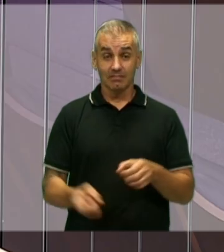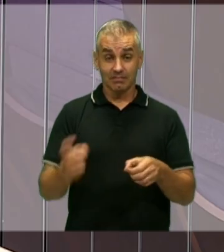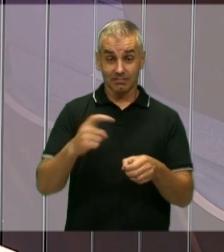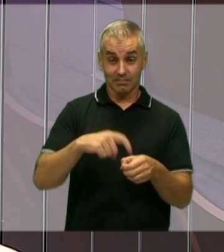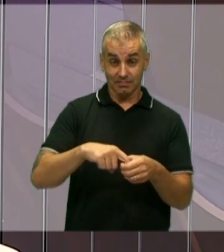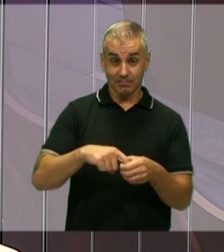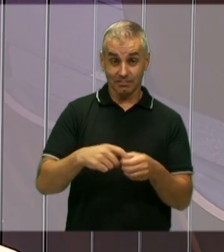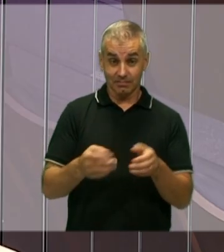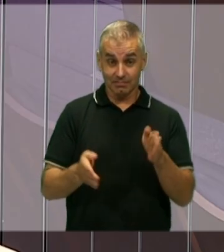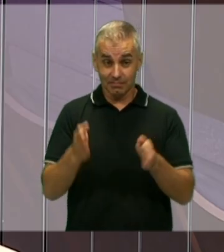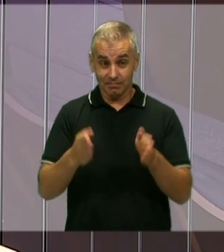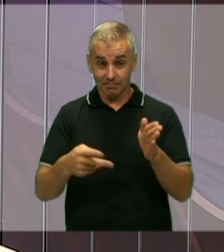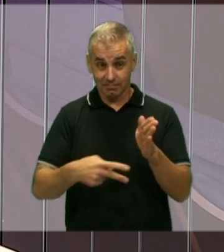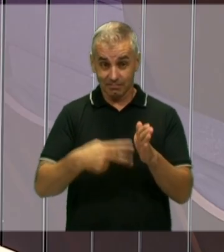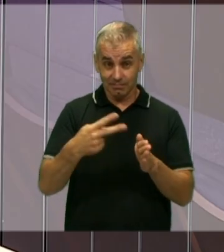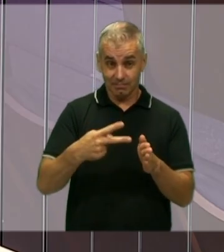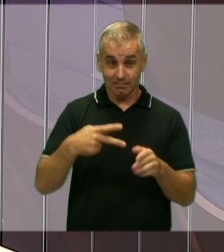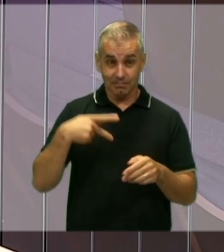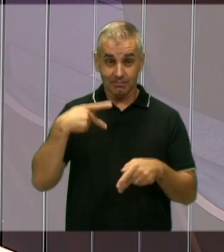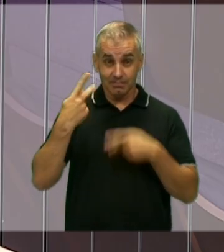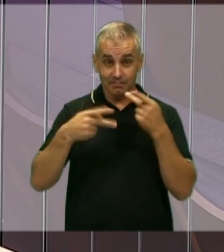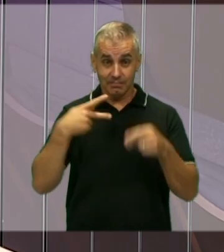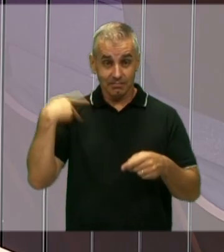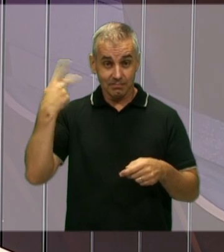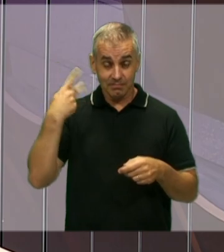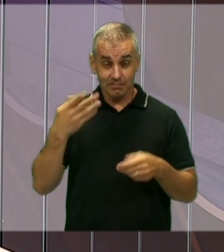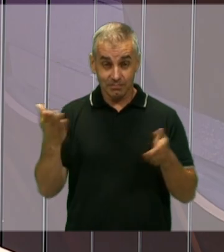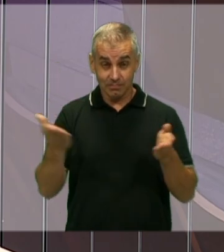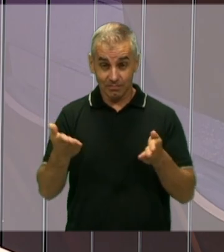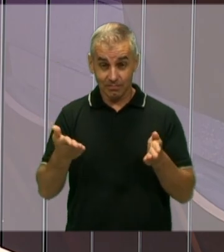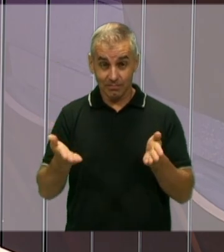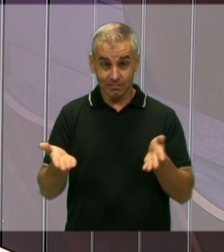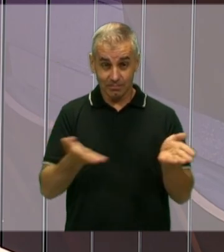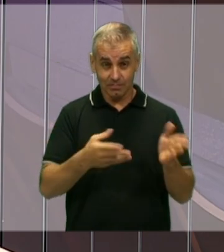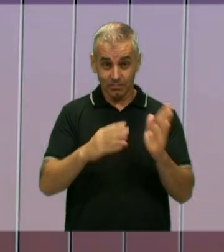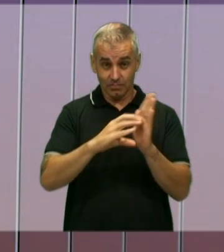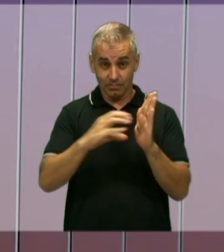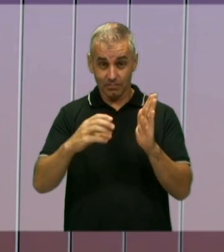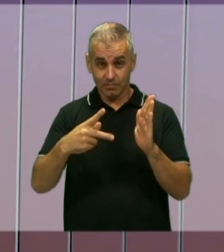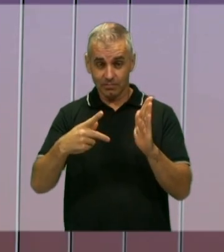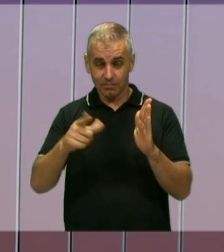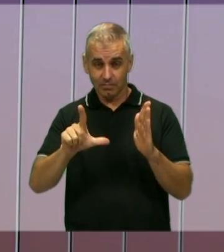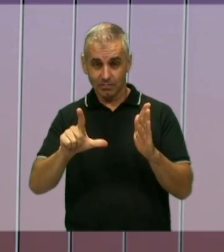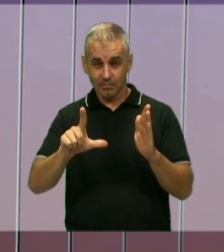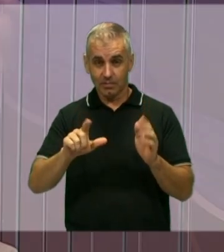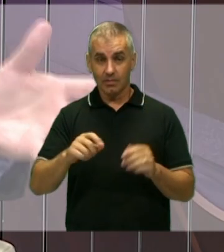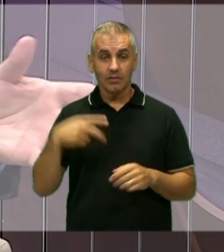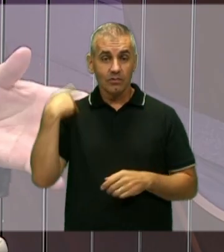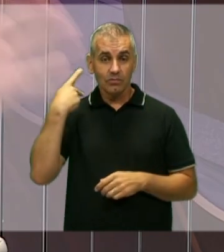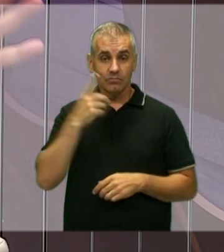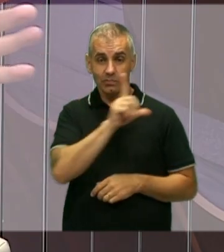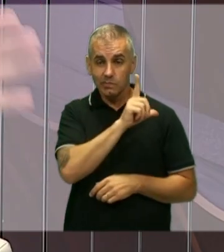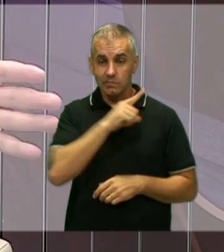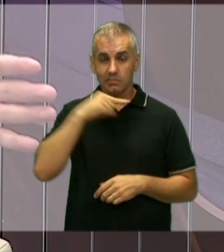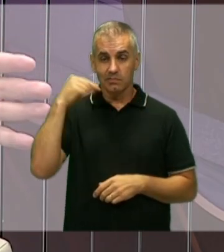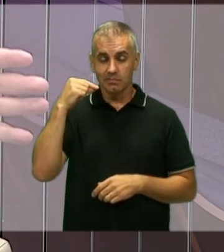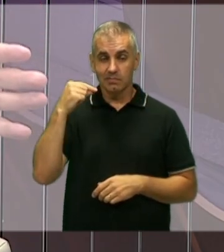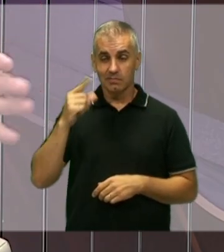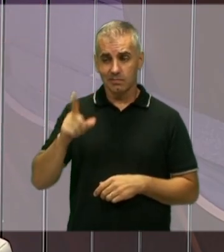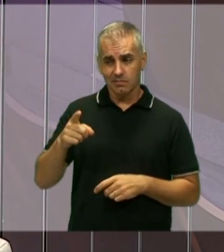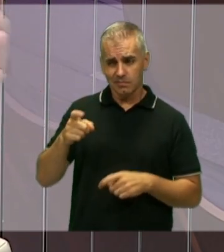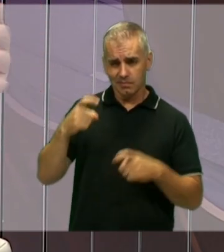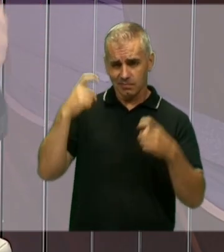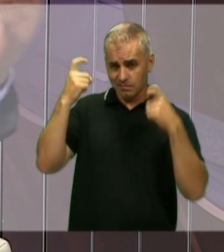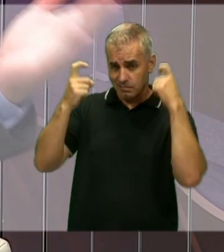Voltamos com o segundo bloco do Fala Vereador. Hoje está conosco o vereador do PL, Vitor Nascimento. Bom, vereador, outra preocupação